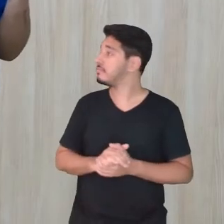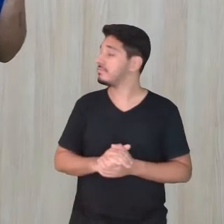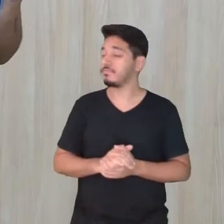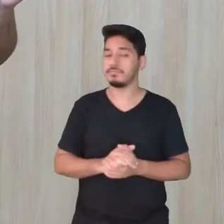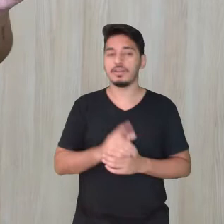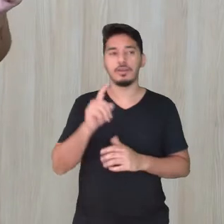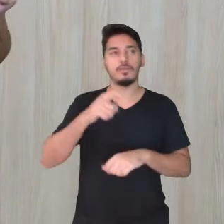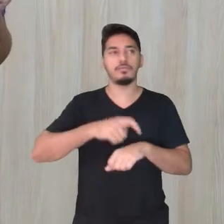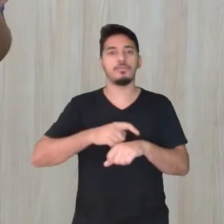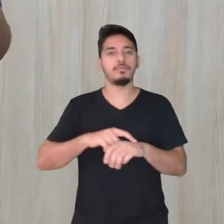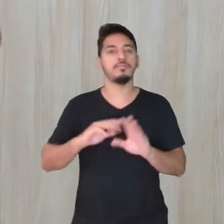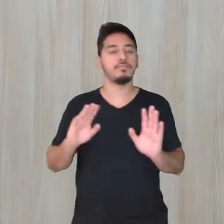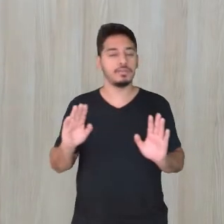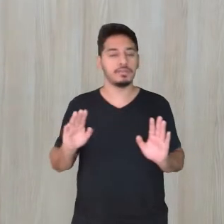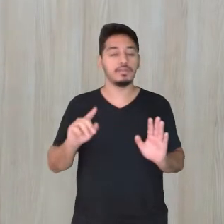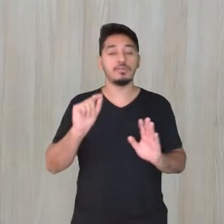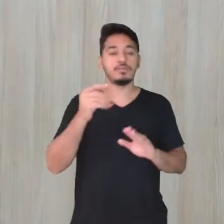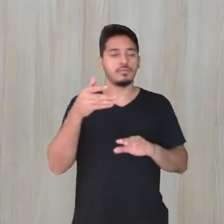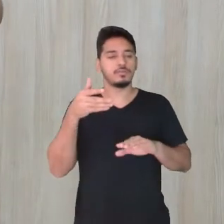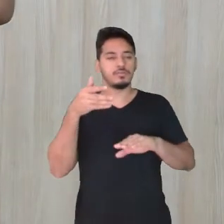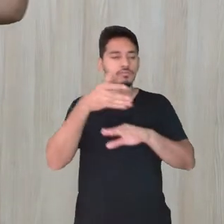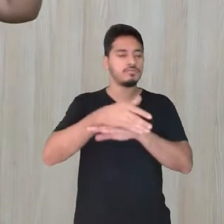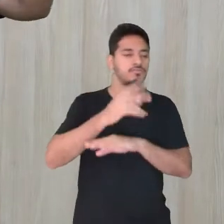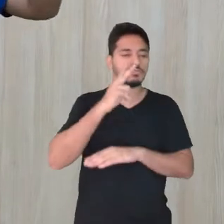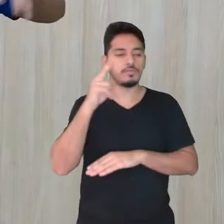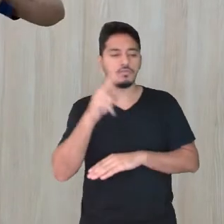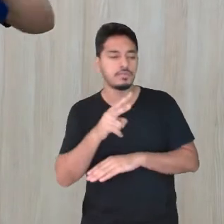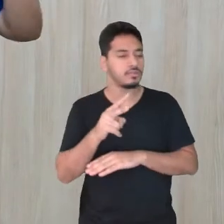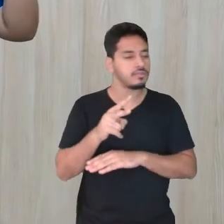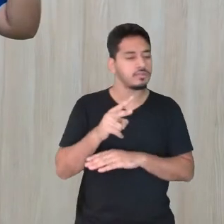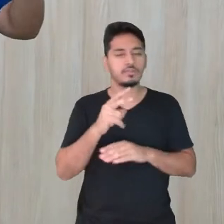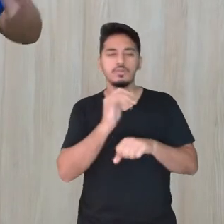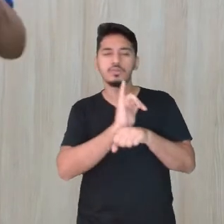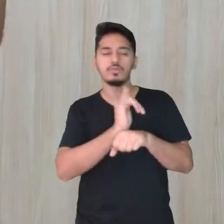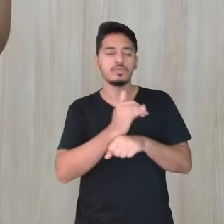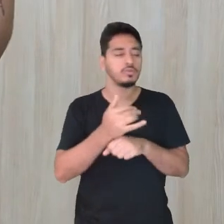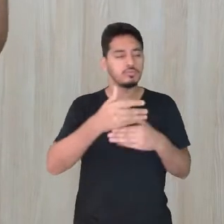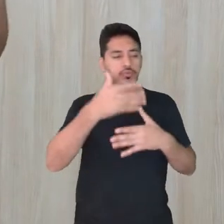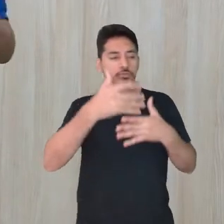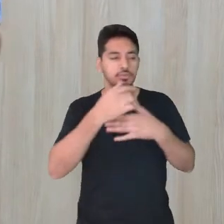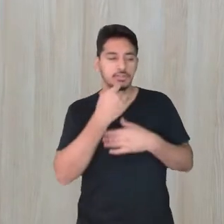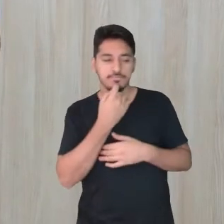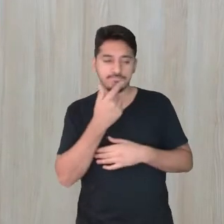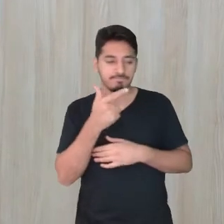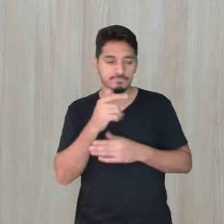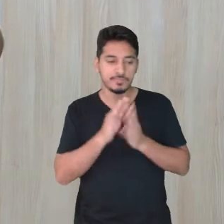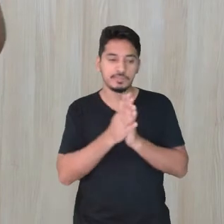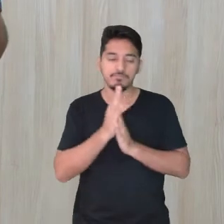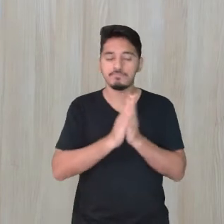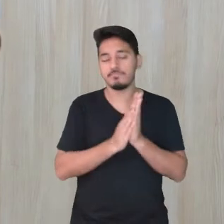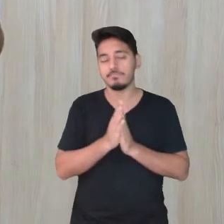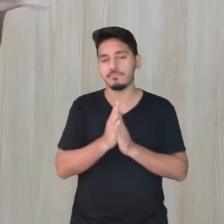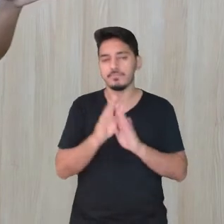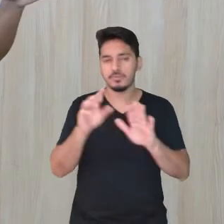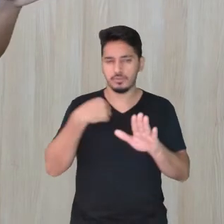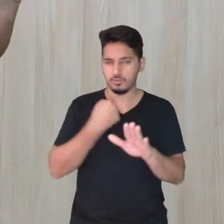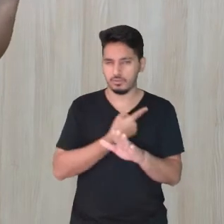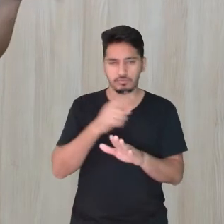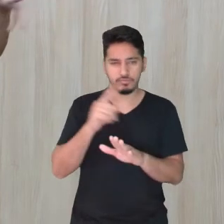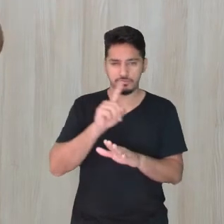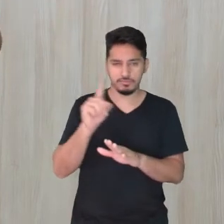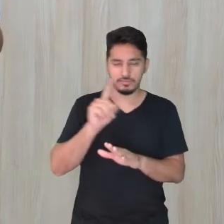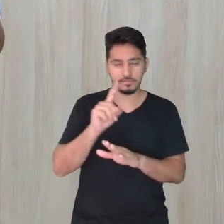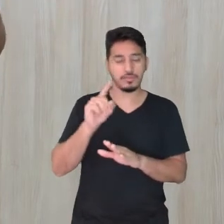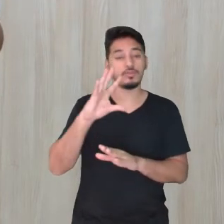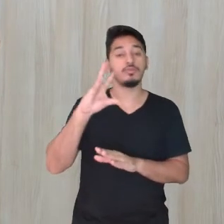YouTube, né, professora? Isso, momento É quando YouTube. a gente vai lá e olha os comentários de vocês, tá certo? Para responder, etc. Não só a gente, todos os